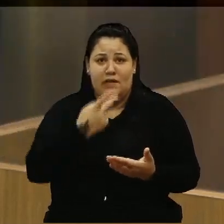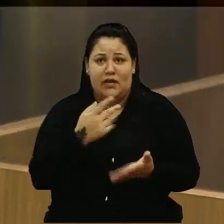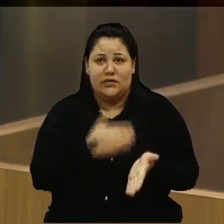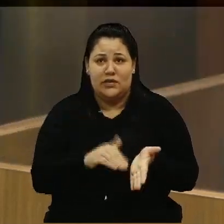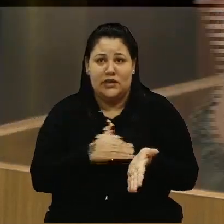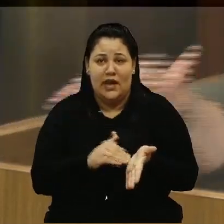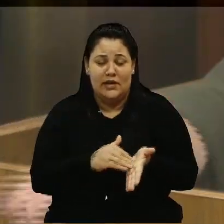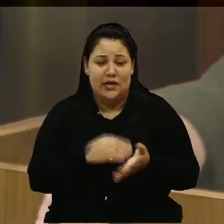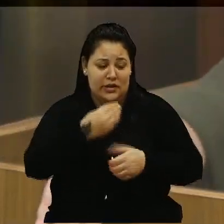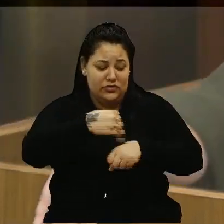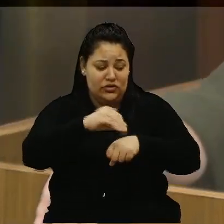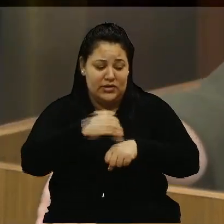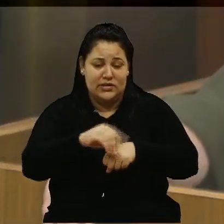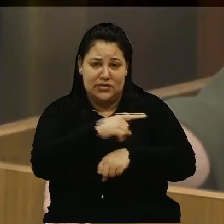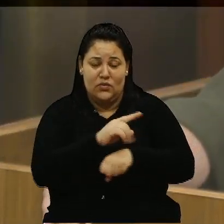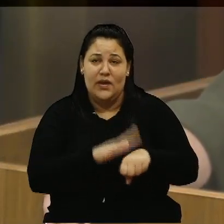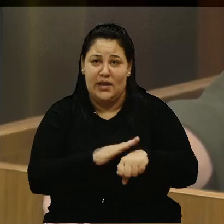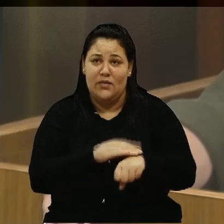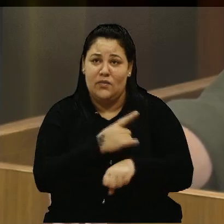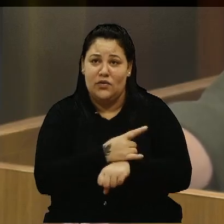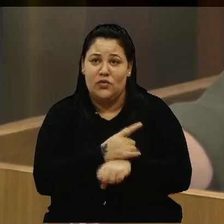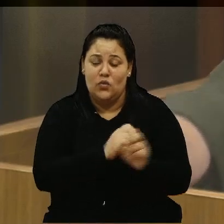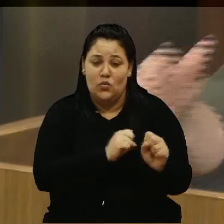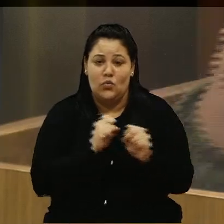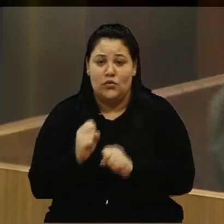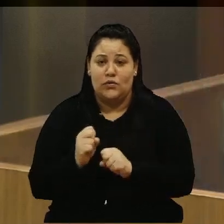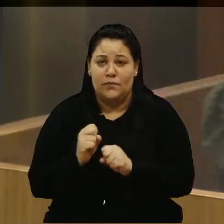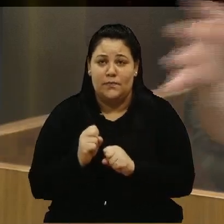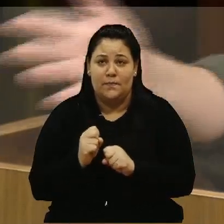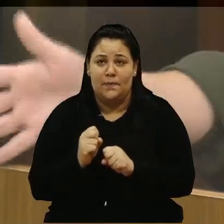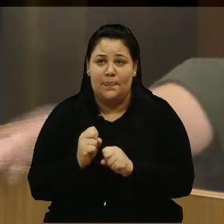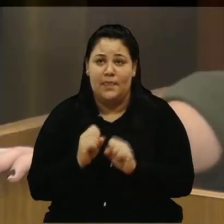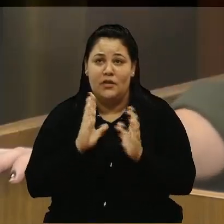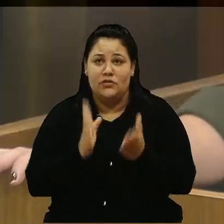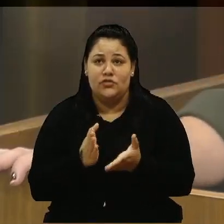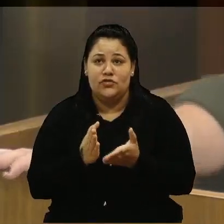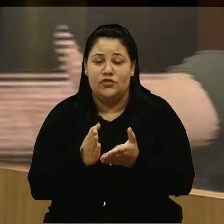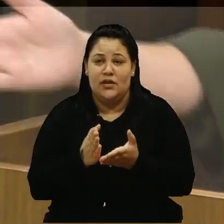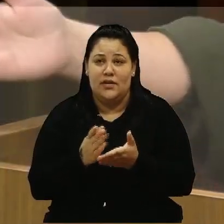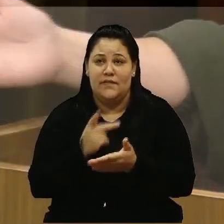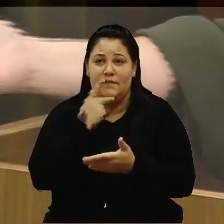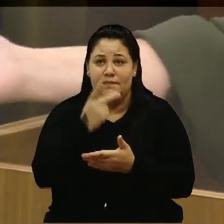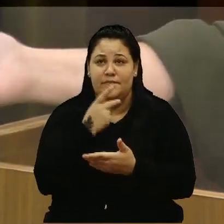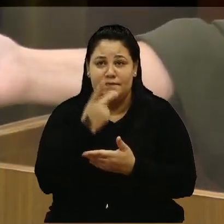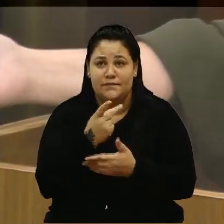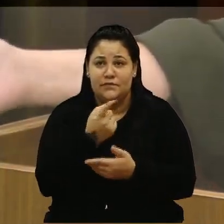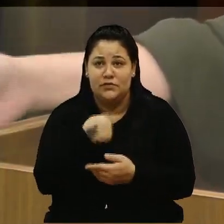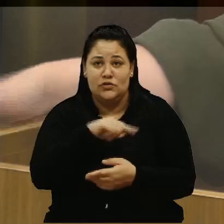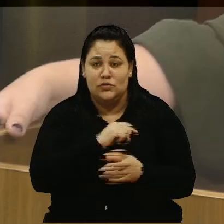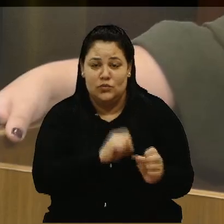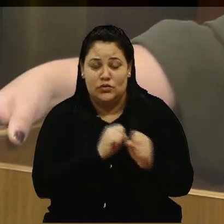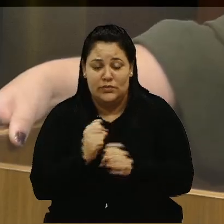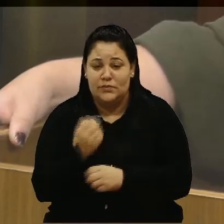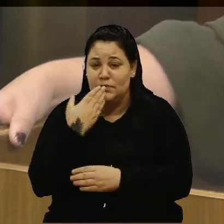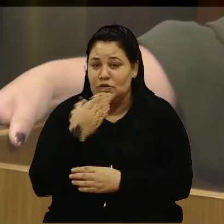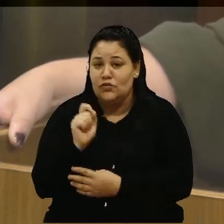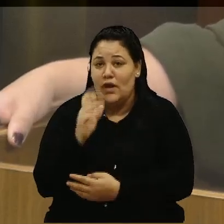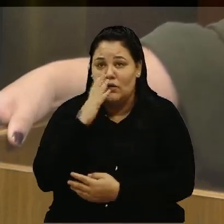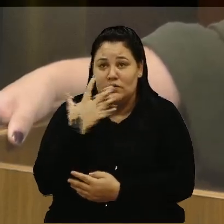A indicação desse poder legislativo, eu acho que já conta para que a gente possa pedir as providências